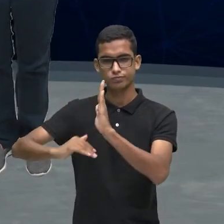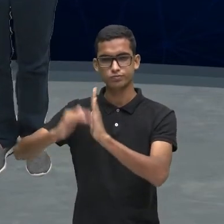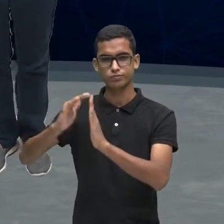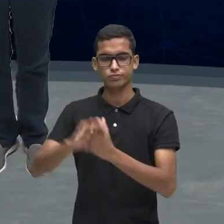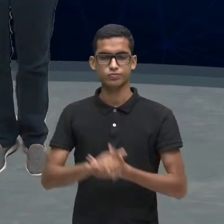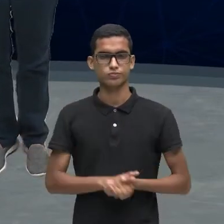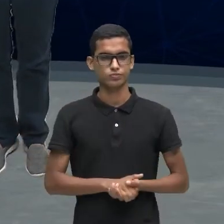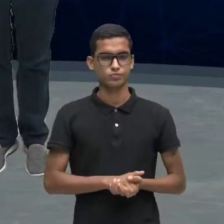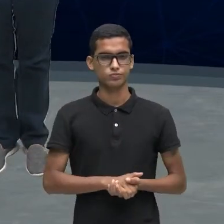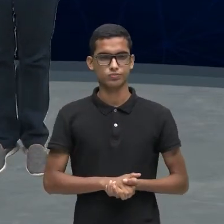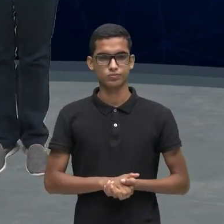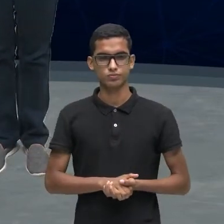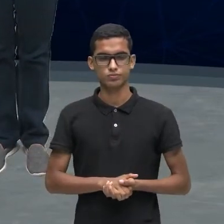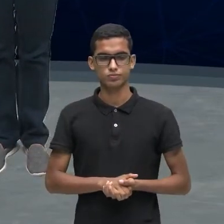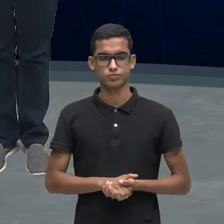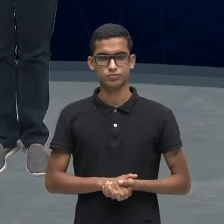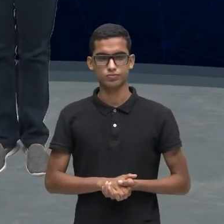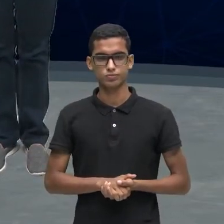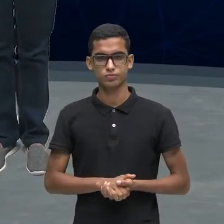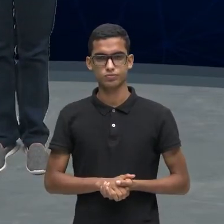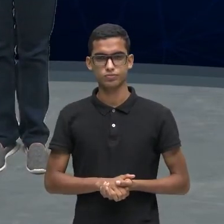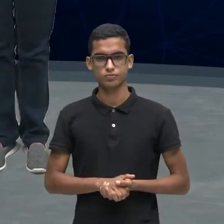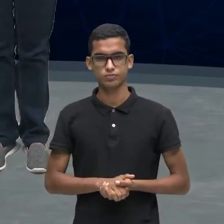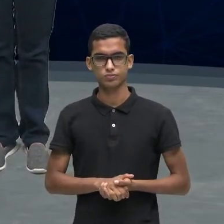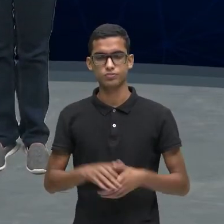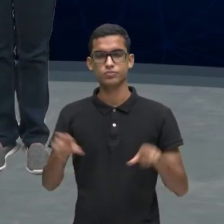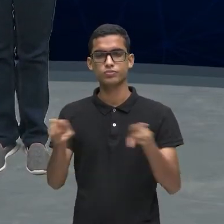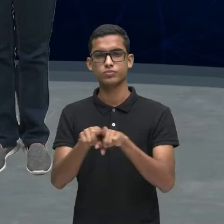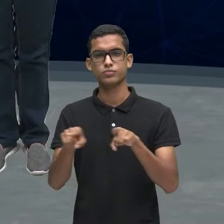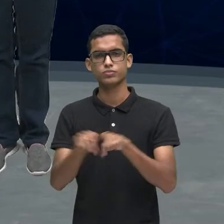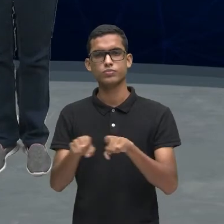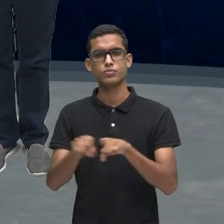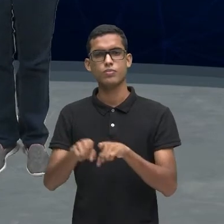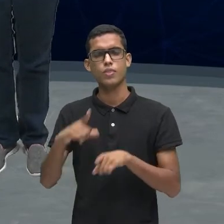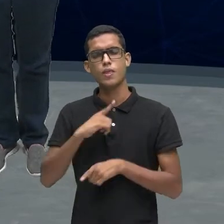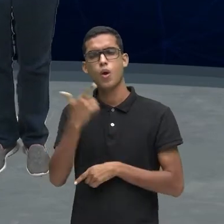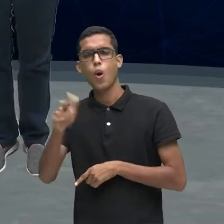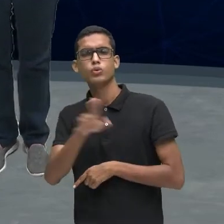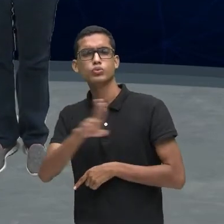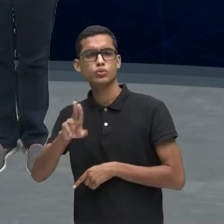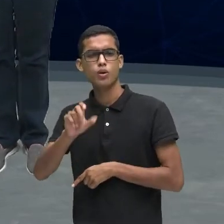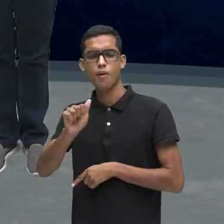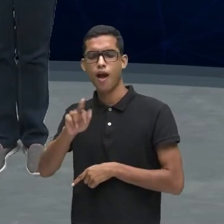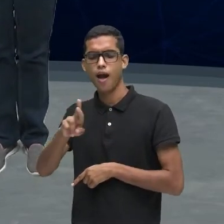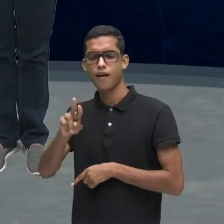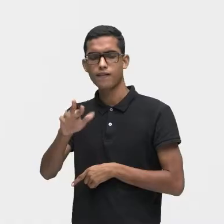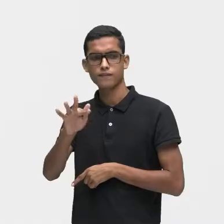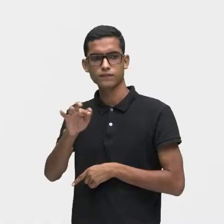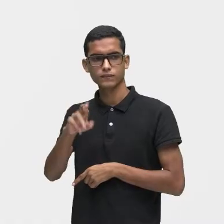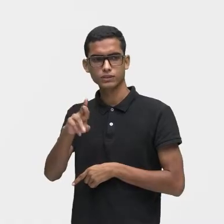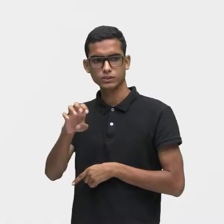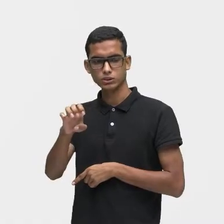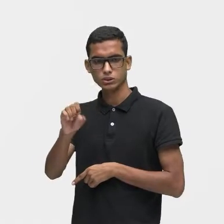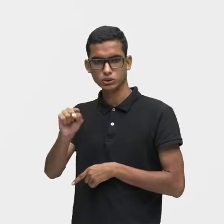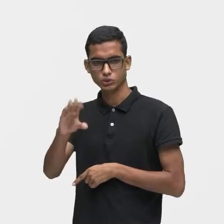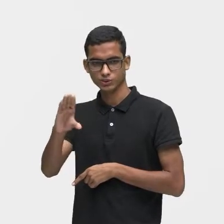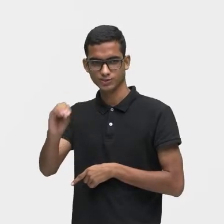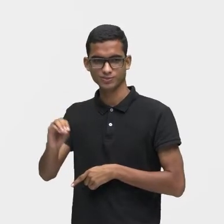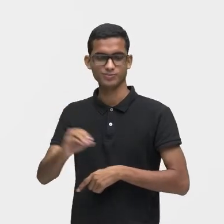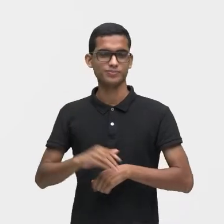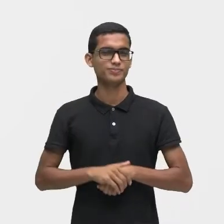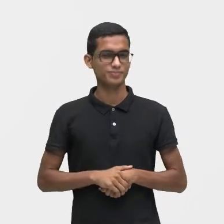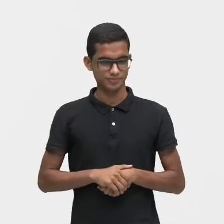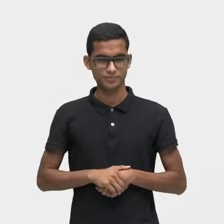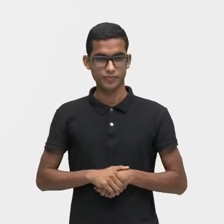argamassa, certo? Isso aqui é chamado também de afresco, quando é pintada nessa massa. Então, vamos agora analisar uma